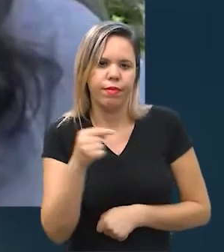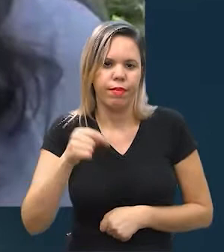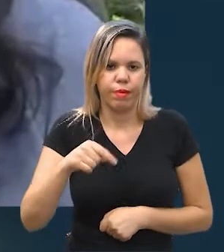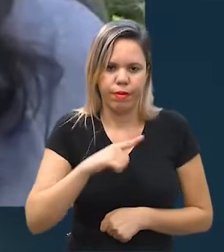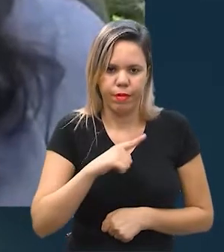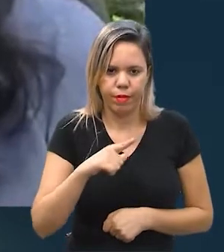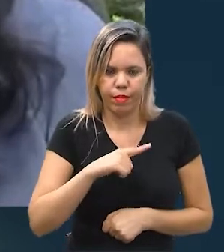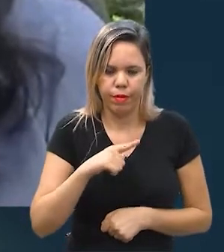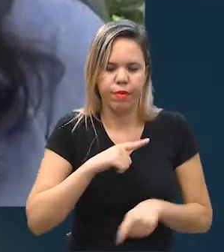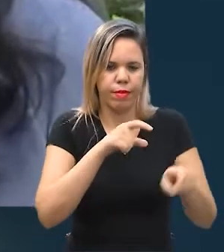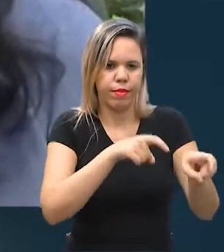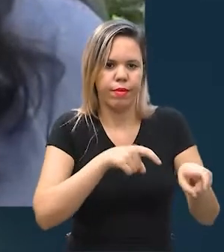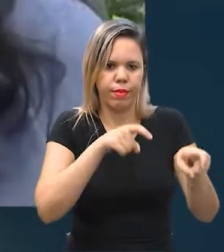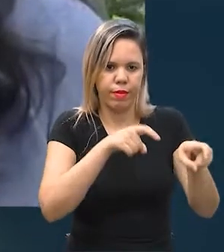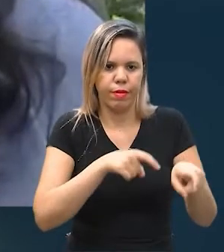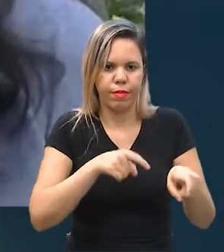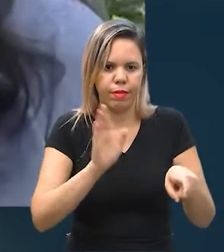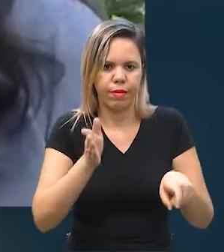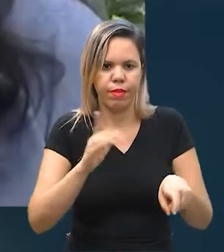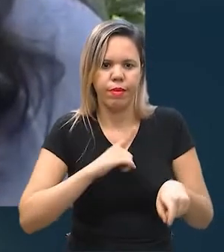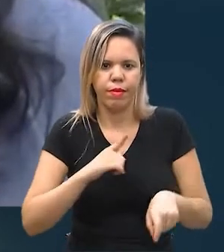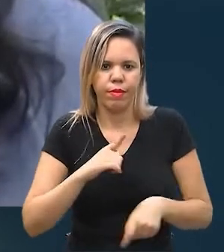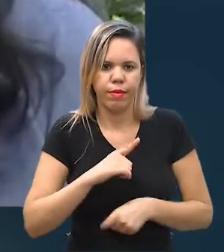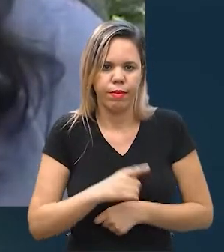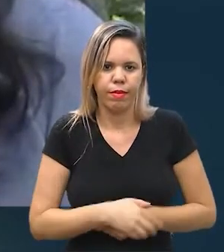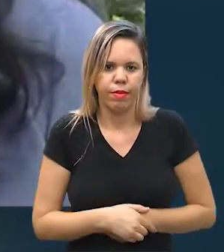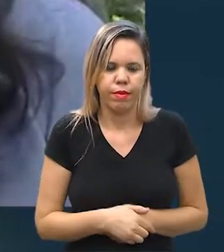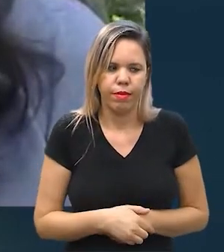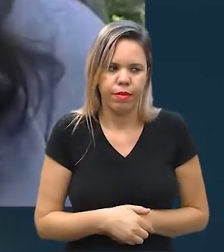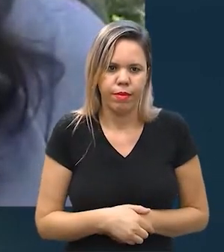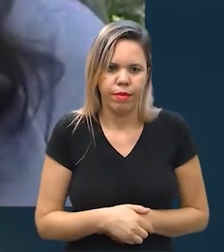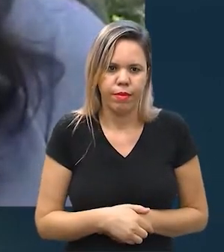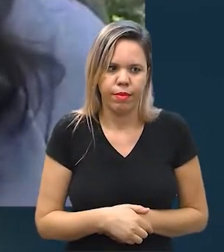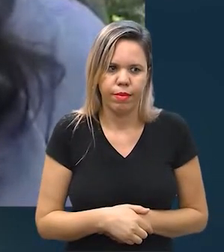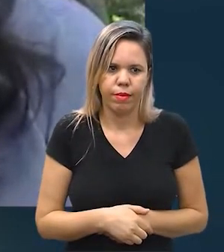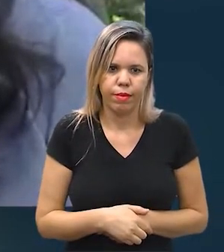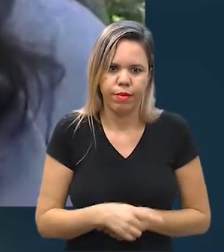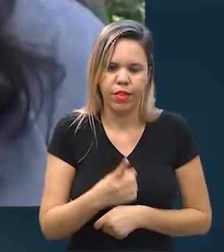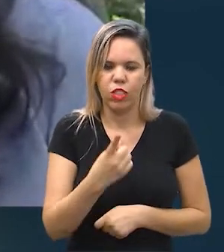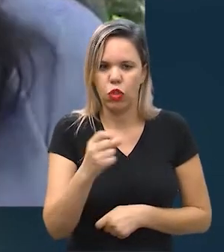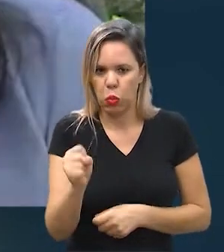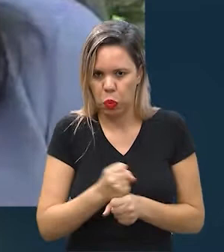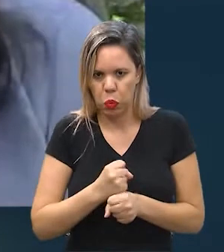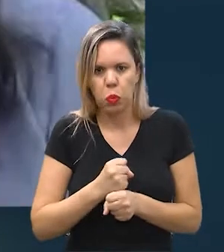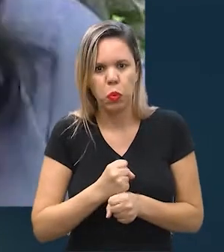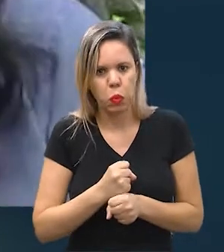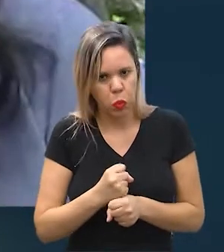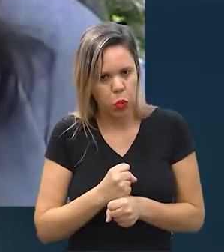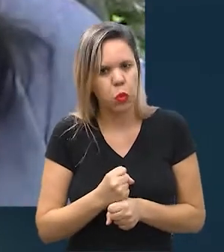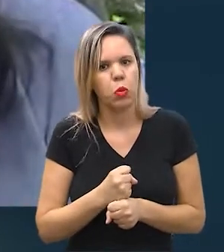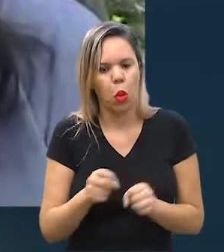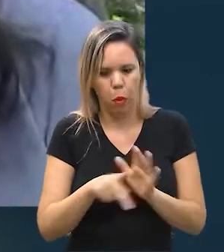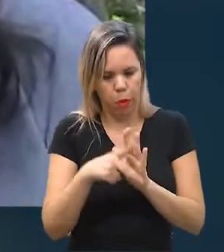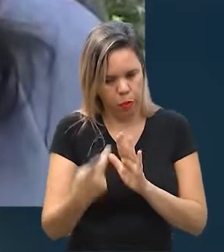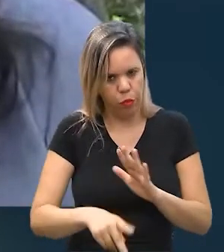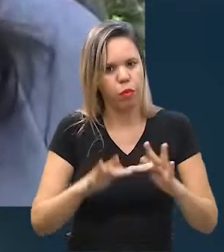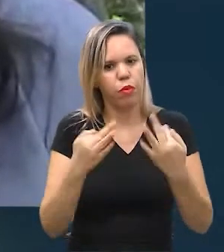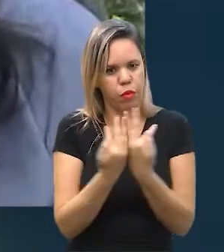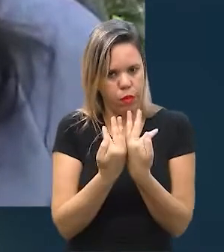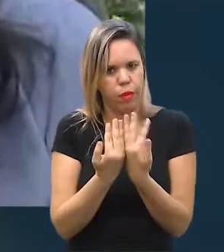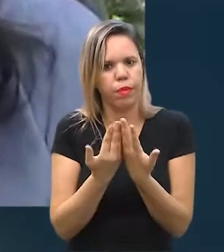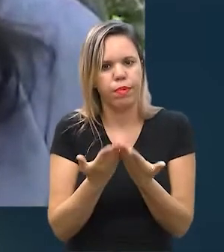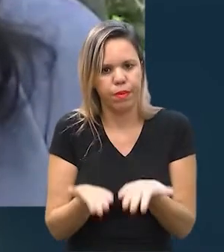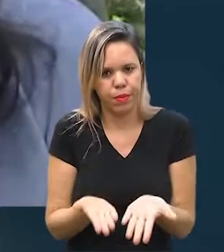Nós temos um sítio, né? Esse sítio já tem aí cerca de 18 anos, é uma propriedade familiar.